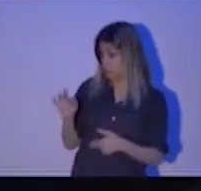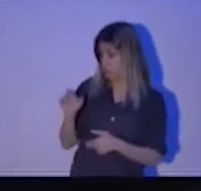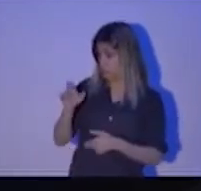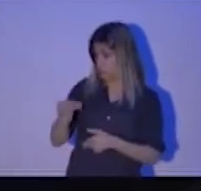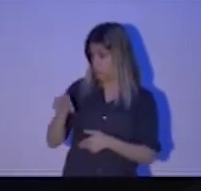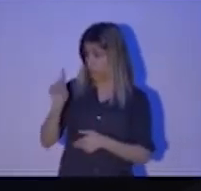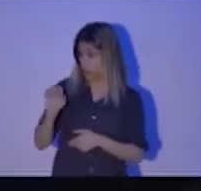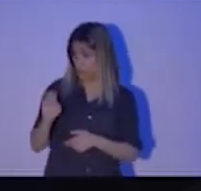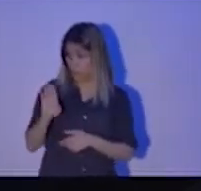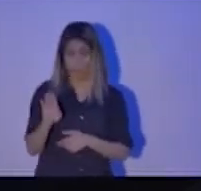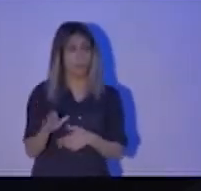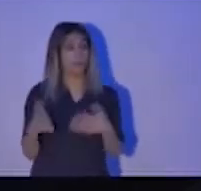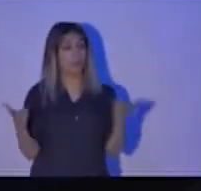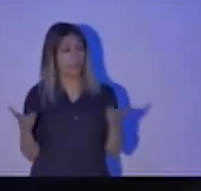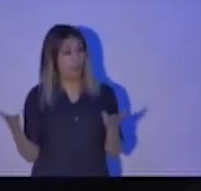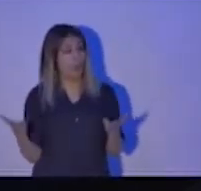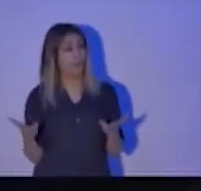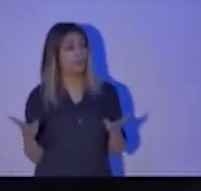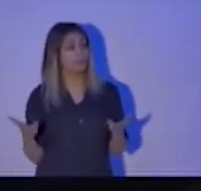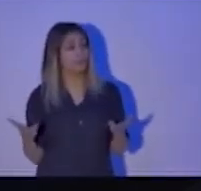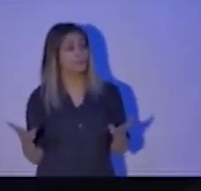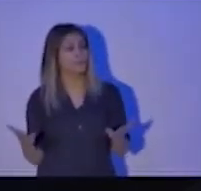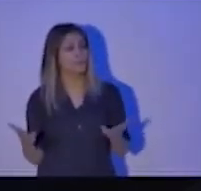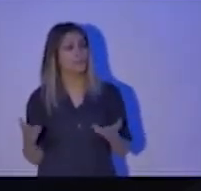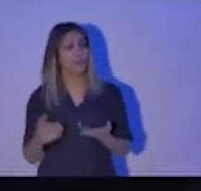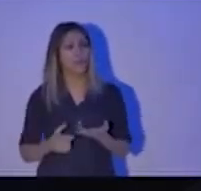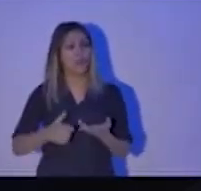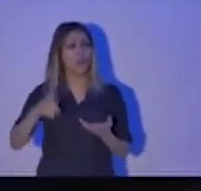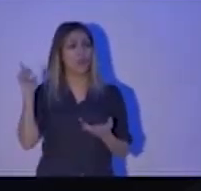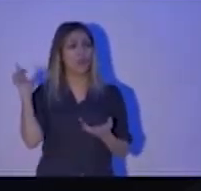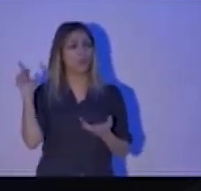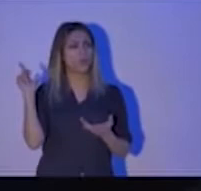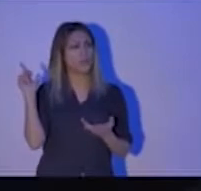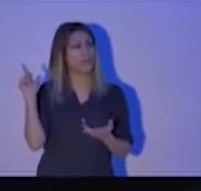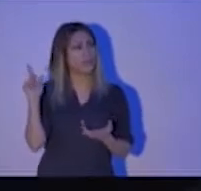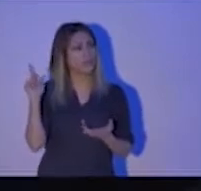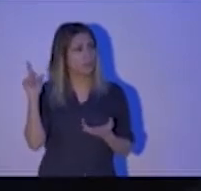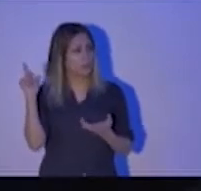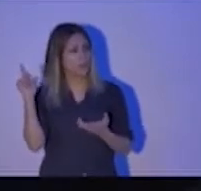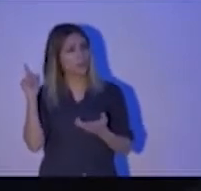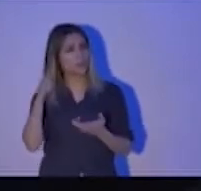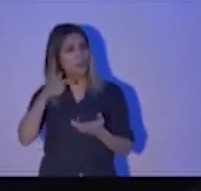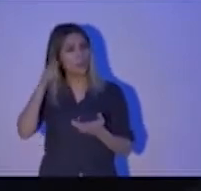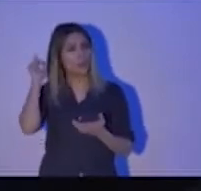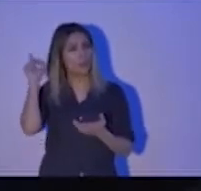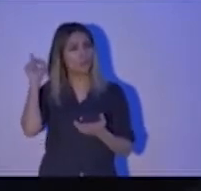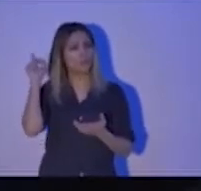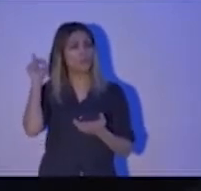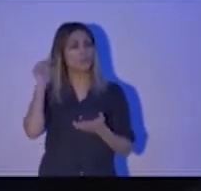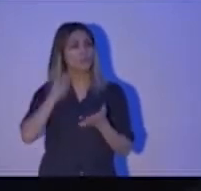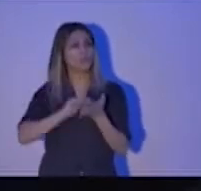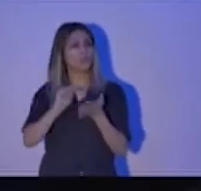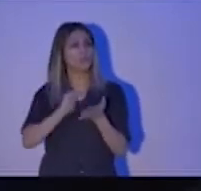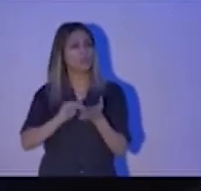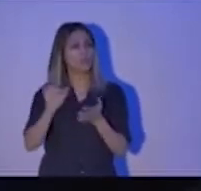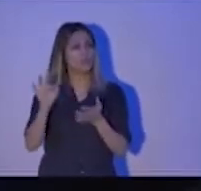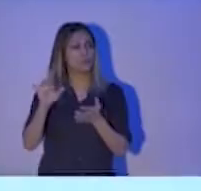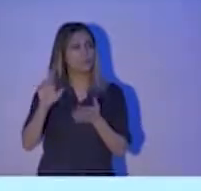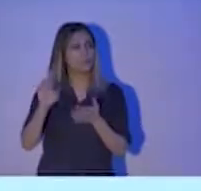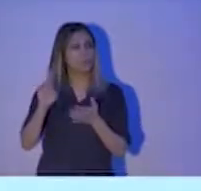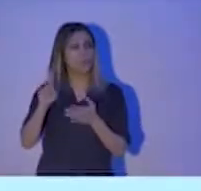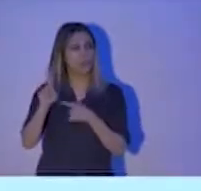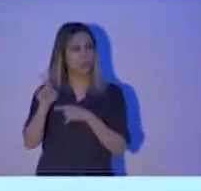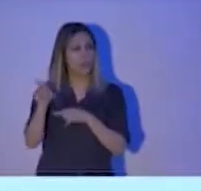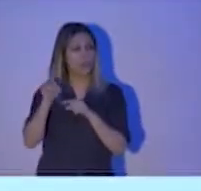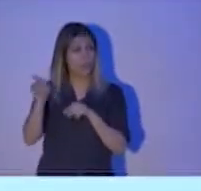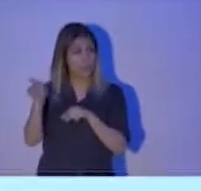estaduais? Bom, eu acredito que ontem o secretário Fred, né? Fred Amanso, ele esteve conosco aqui com vocês. Ele é o coordenador